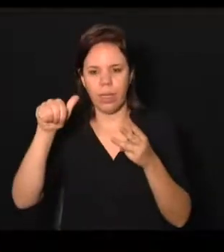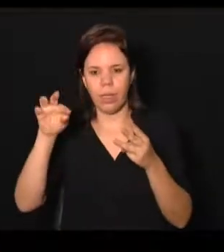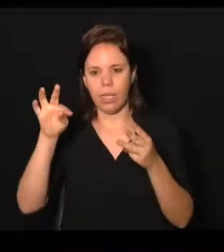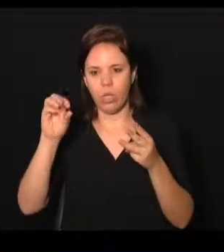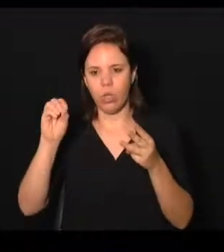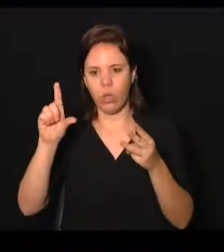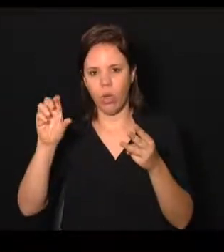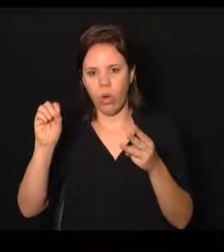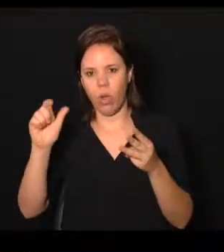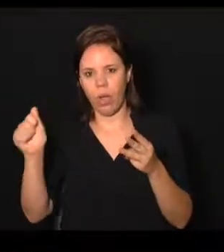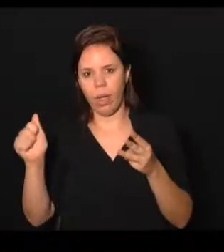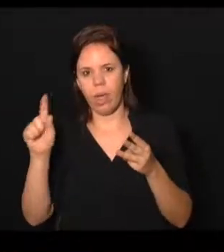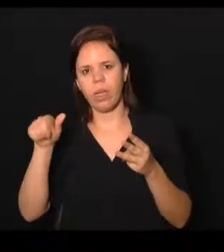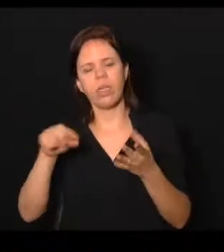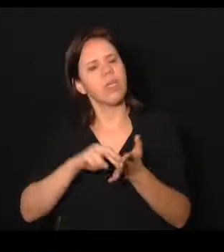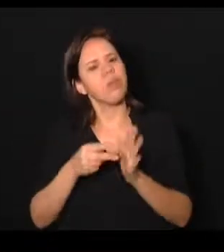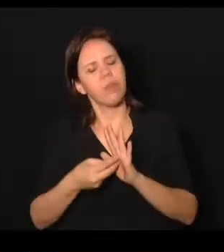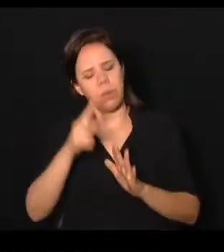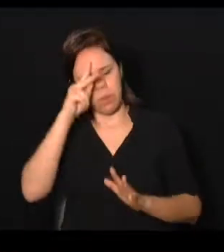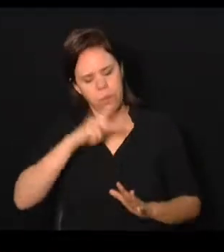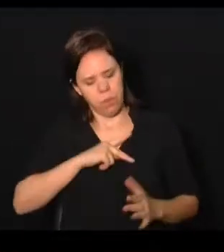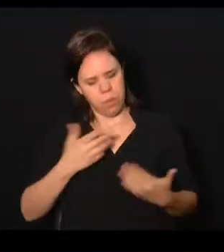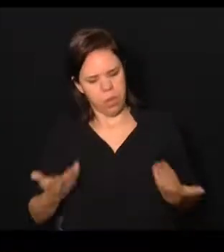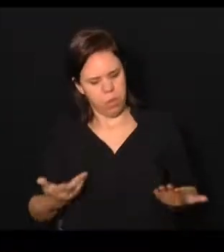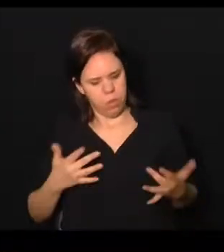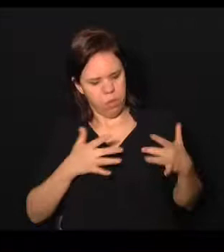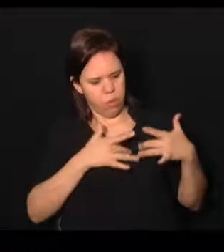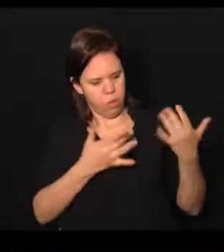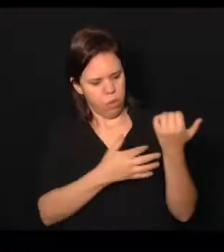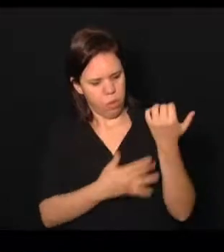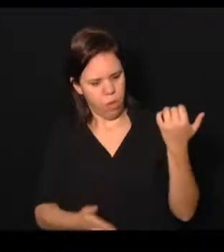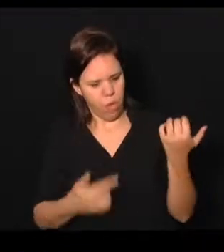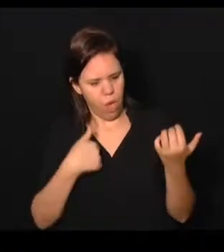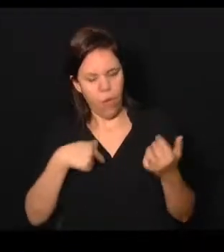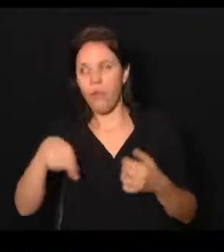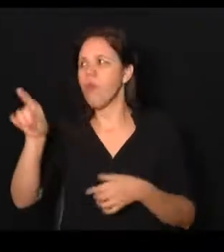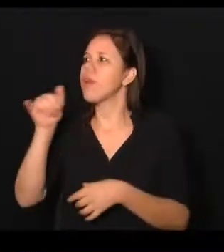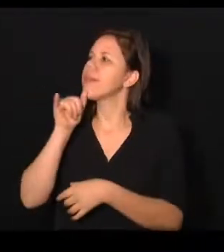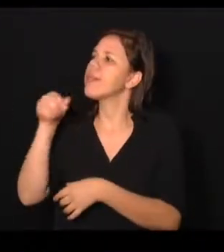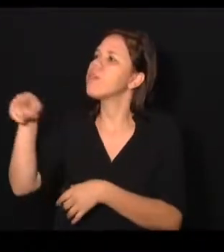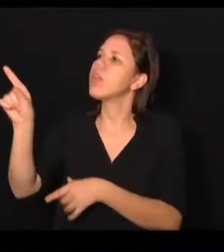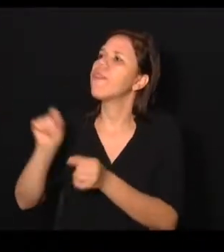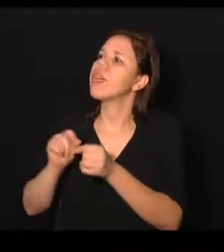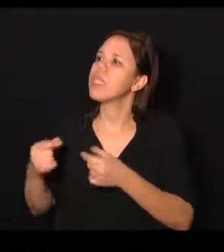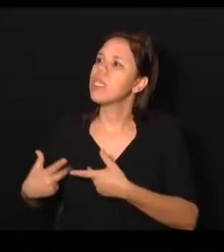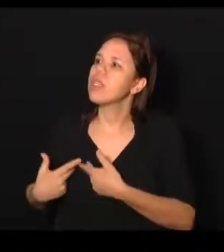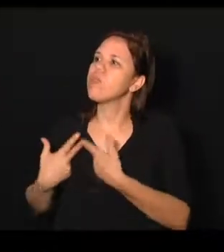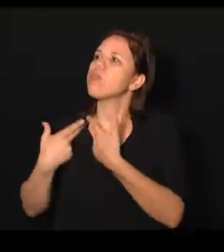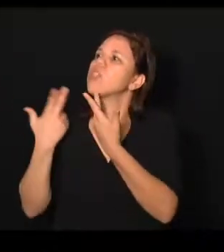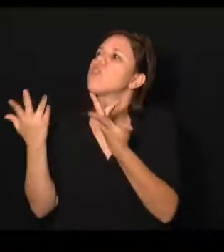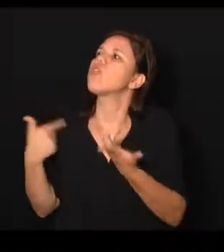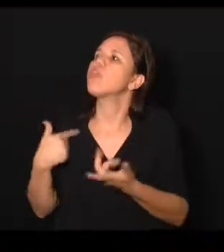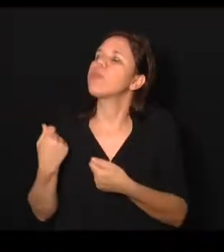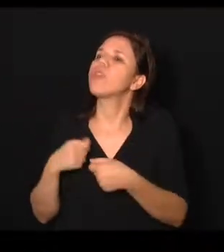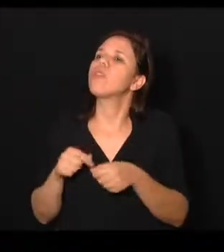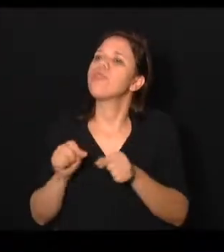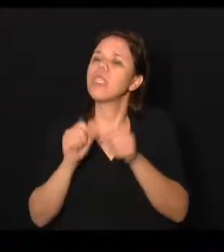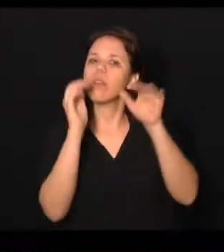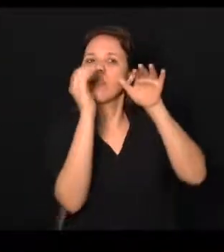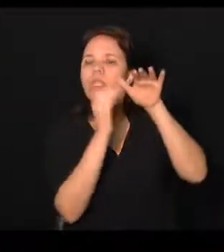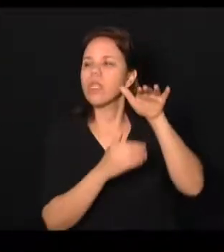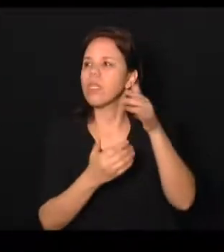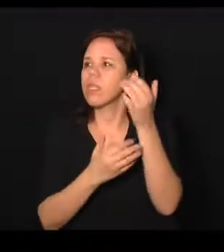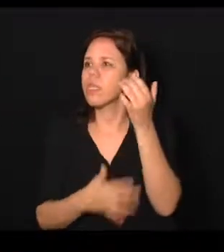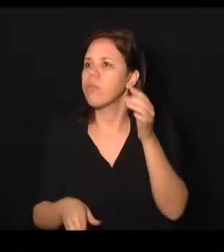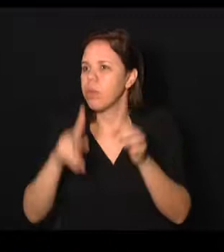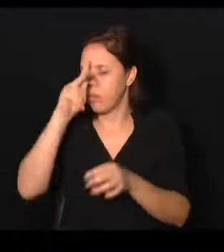doar sangue para mim mesmo. Como assim? Eu vou fazer uma cirurgia, por exemplo, e eu quero fazer uma reserva de sangue para mim mesma. Então, eu vou até